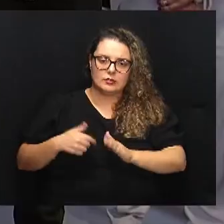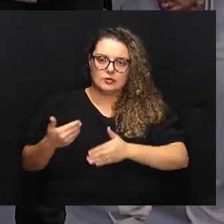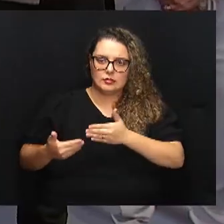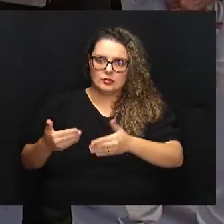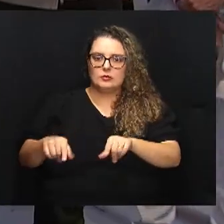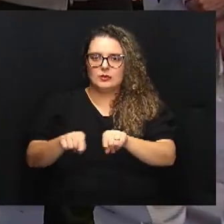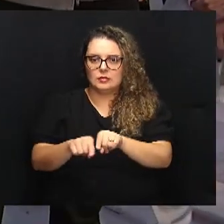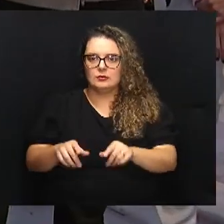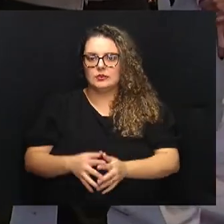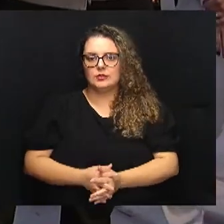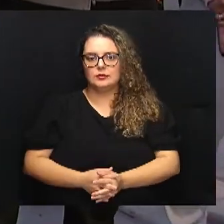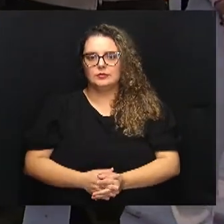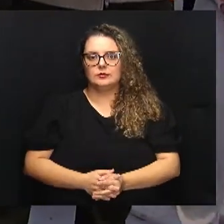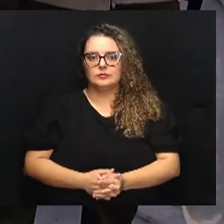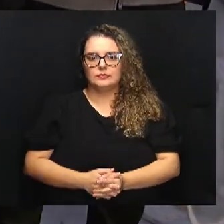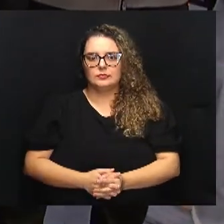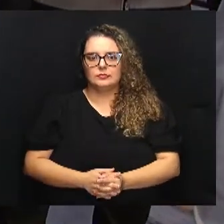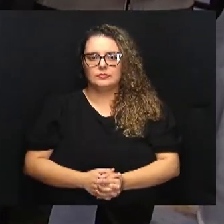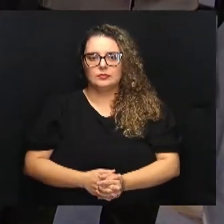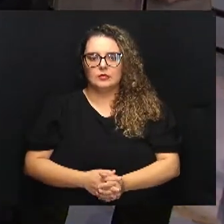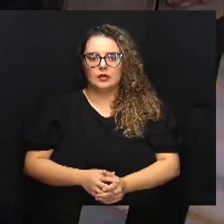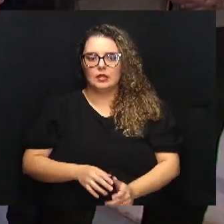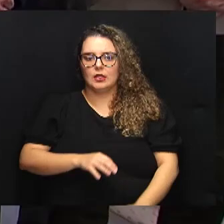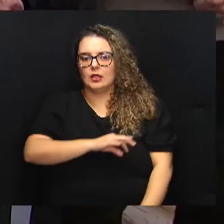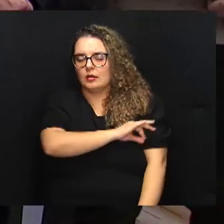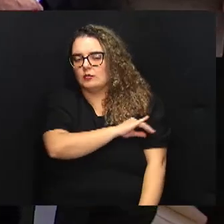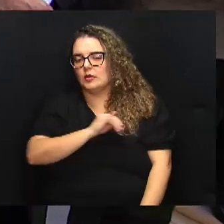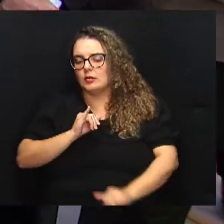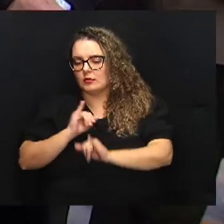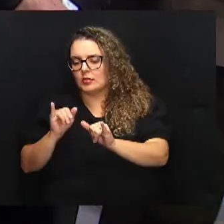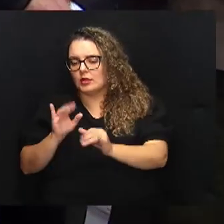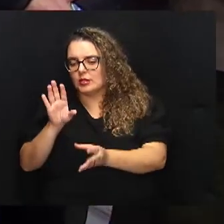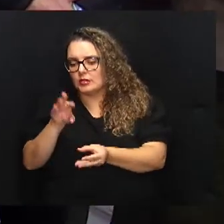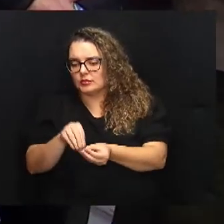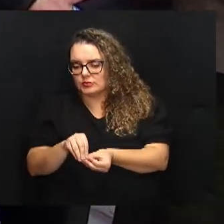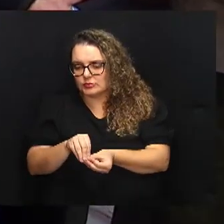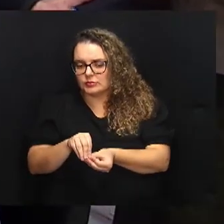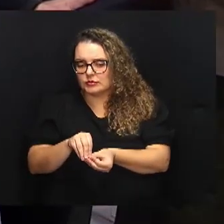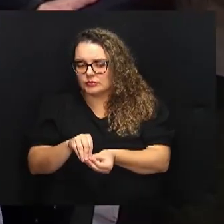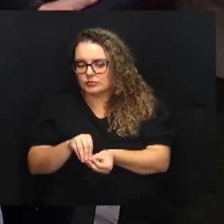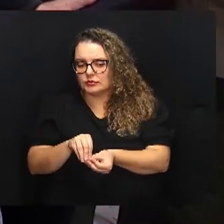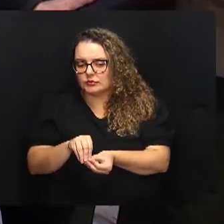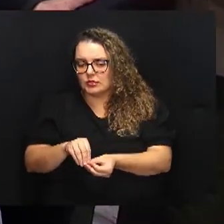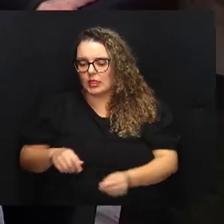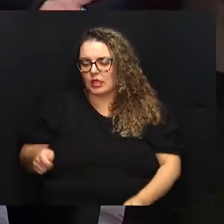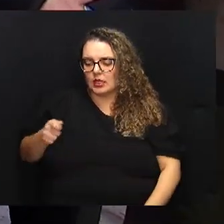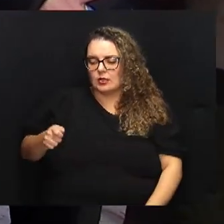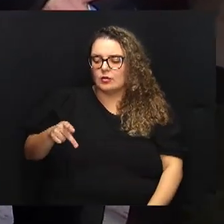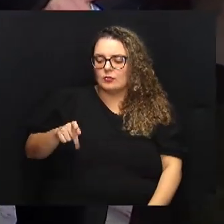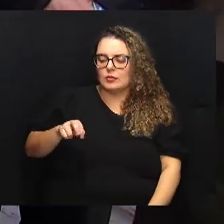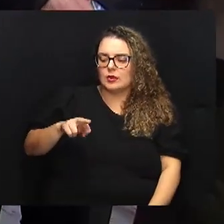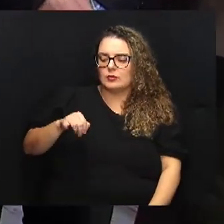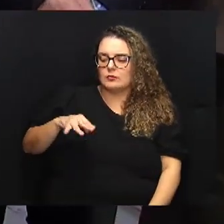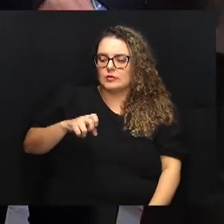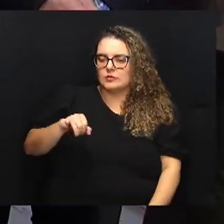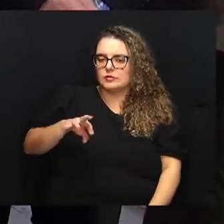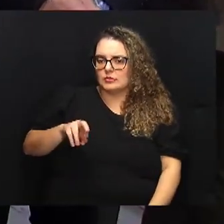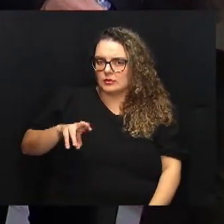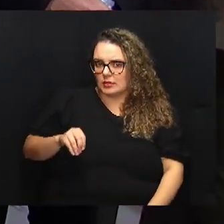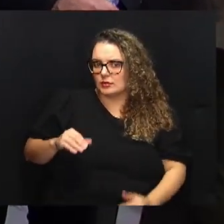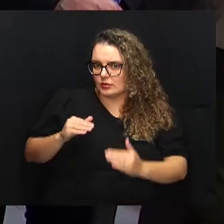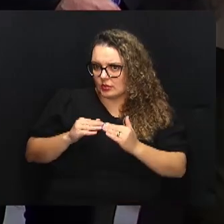também. A prefeitura informou que a obra está concluída. A Associação de Permissionários concorda ou